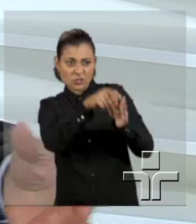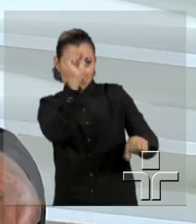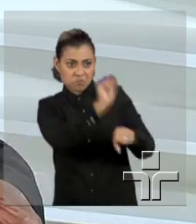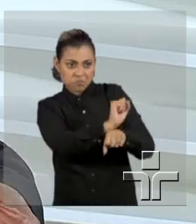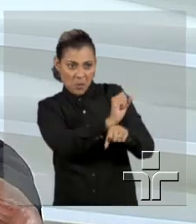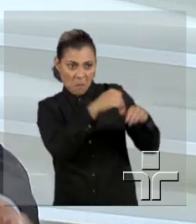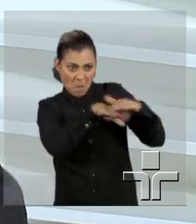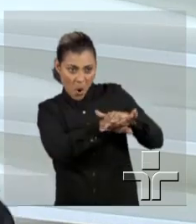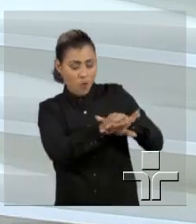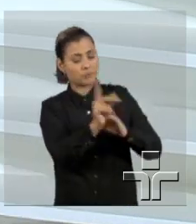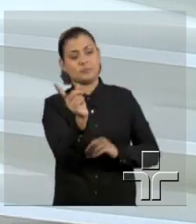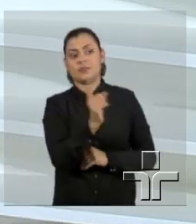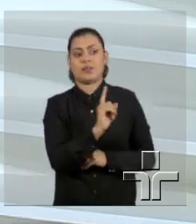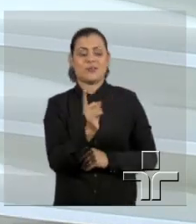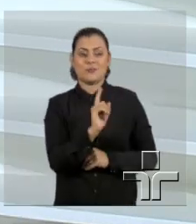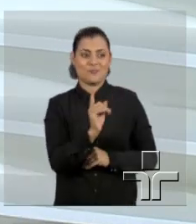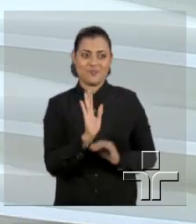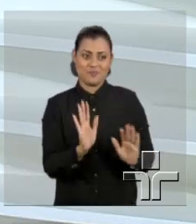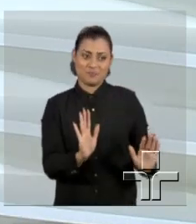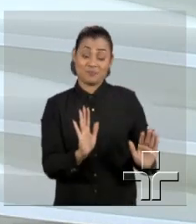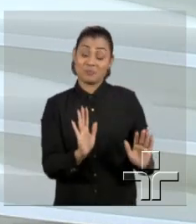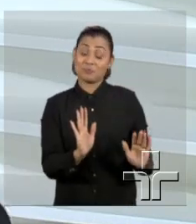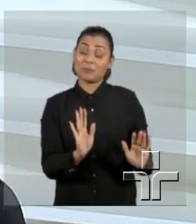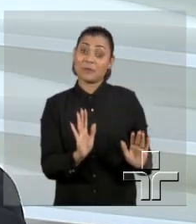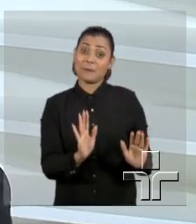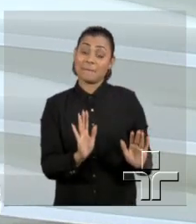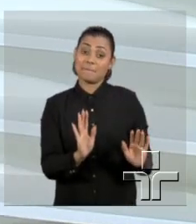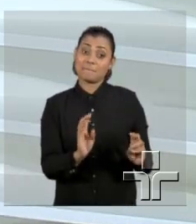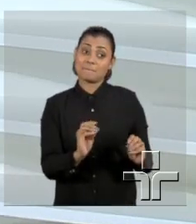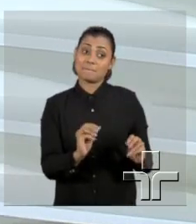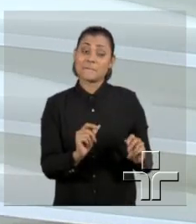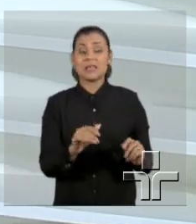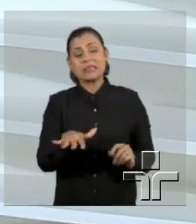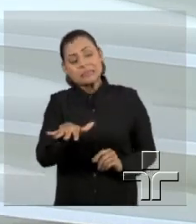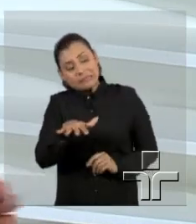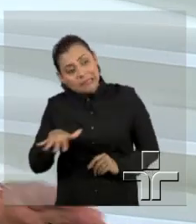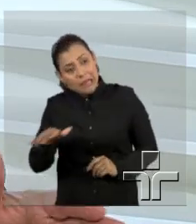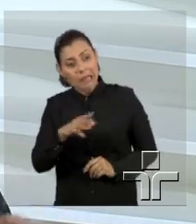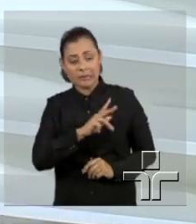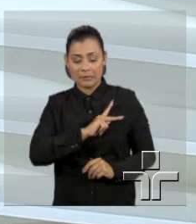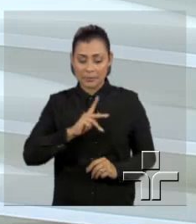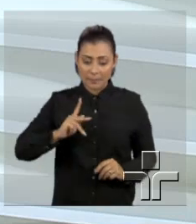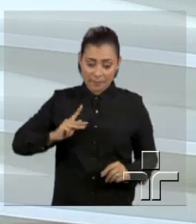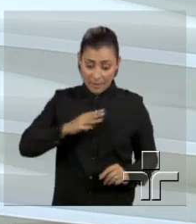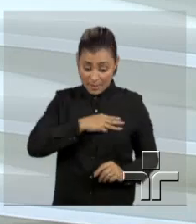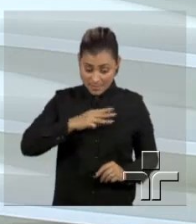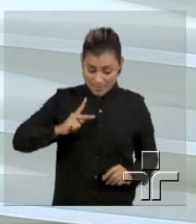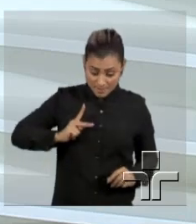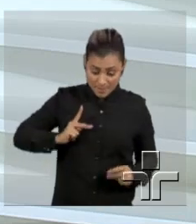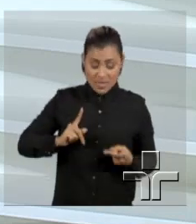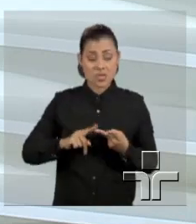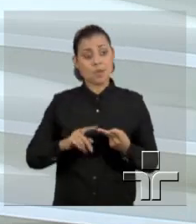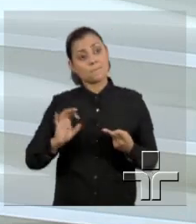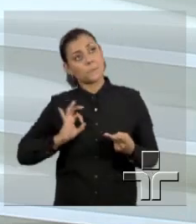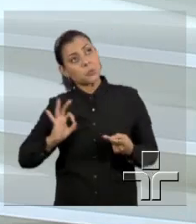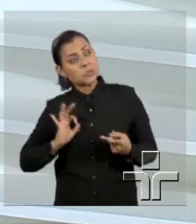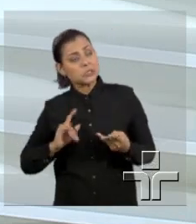nem atos de investigação propriamente ditos, seja no âmbito do Ministério Público, seja no âmbito da